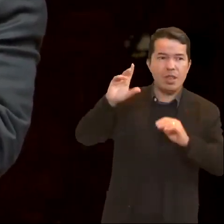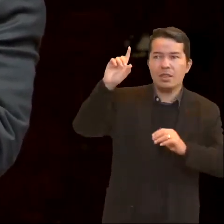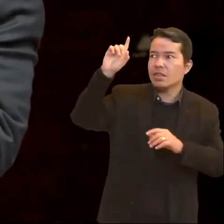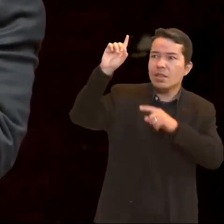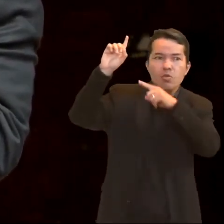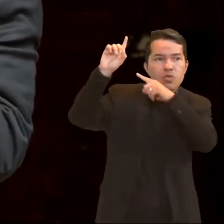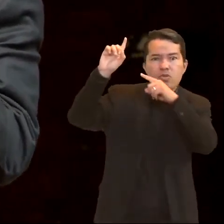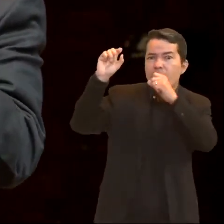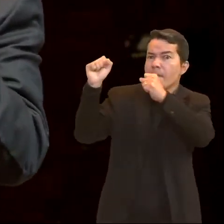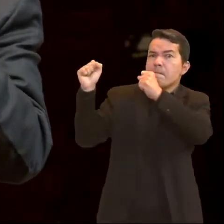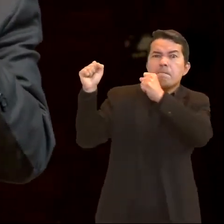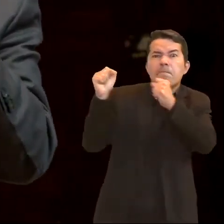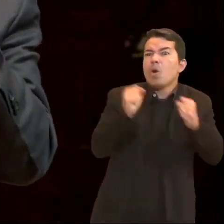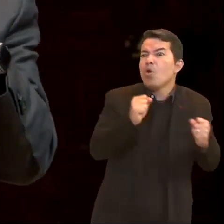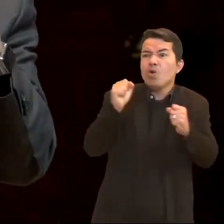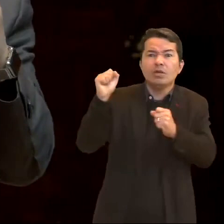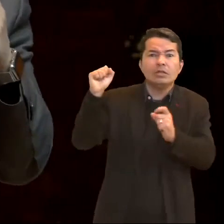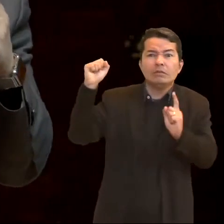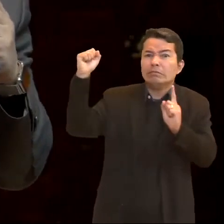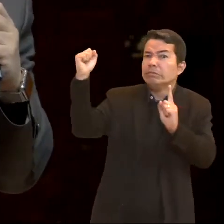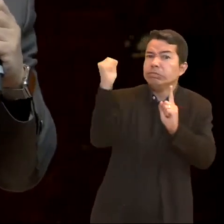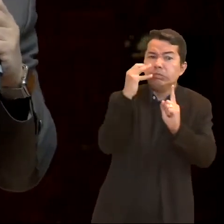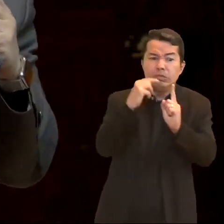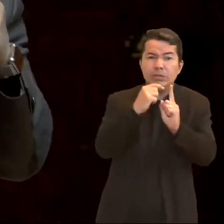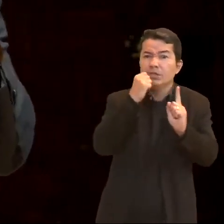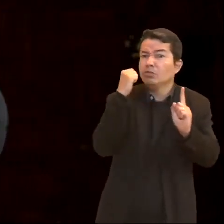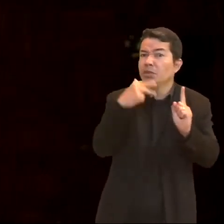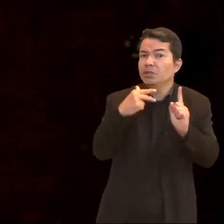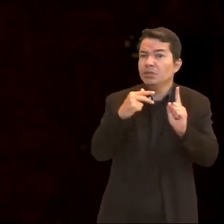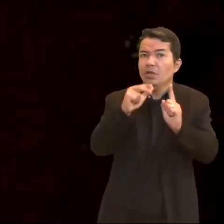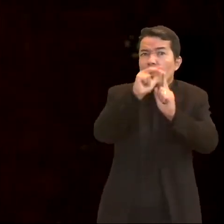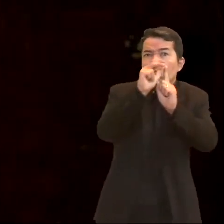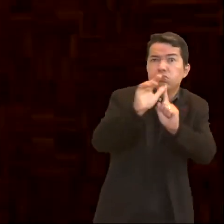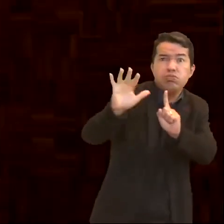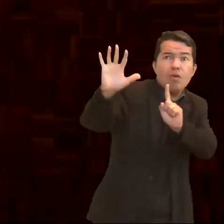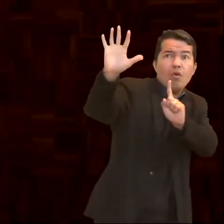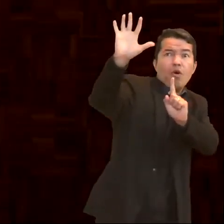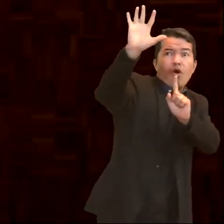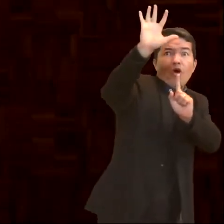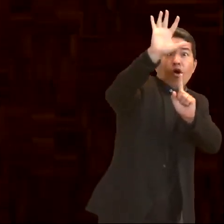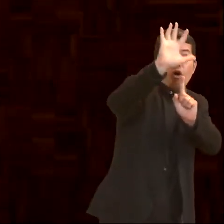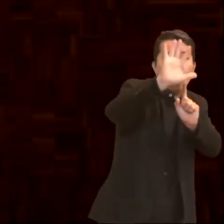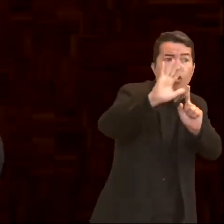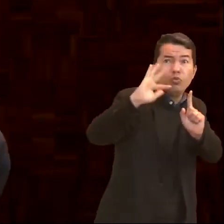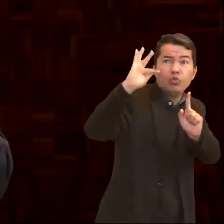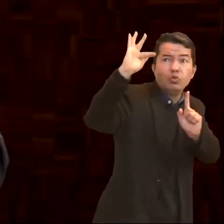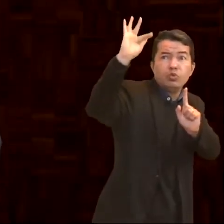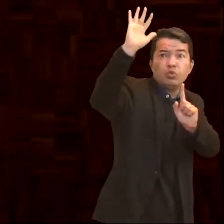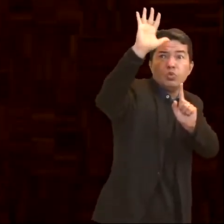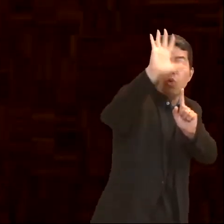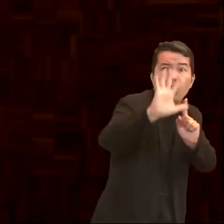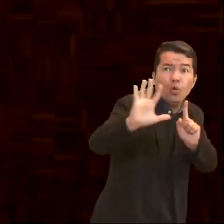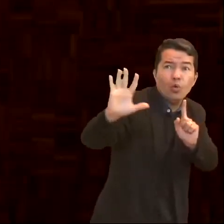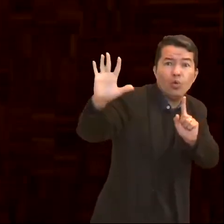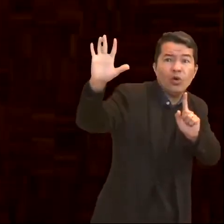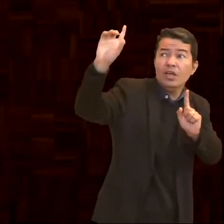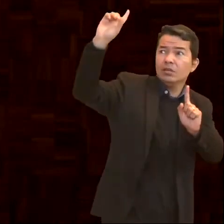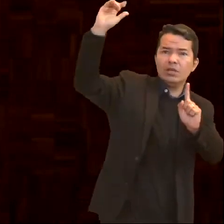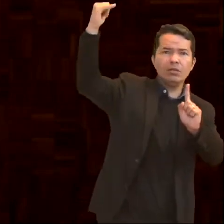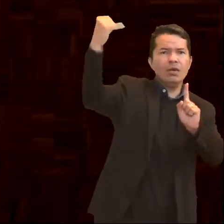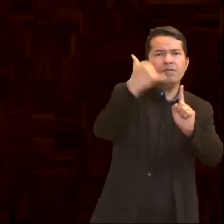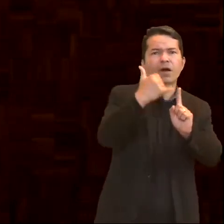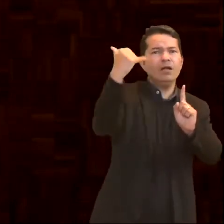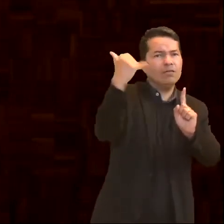Deus Todo-Poderoso revelando coisas do futuro para ele. O Deus Todo-Poderoso dizendo o que